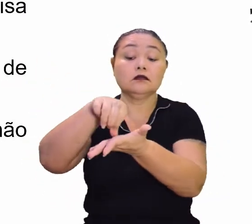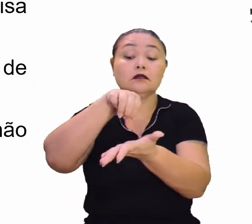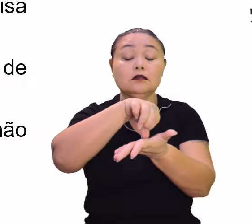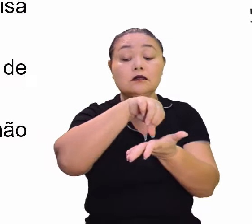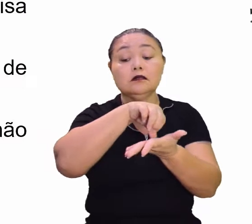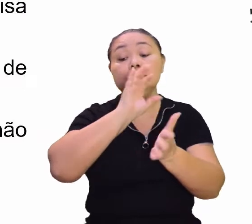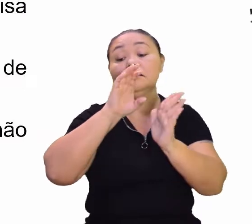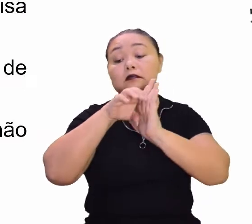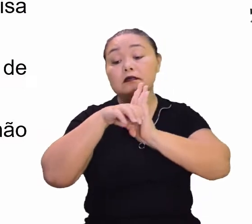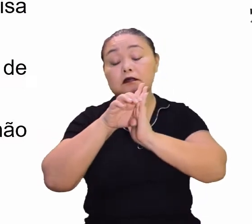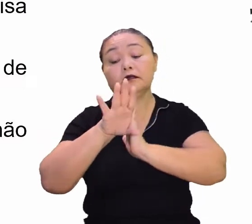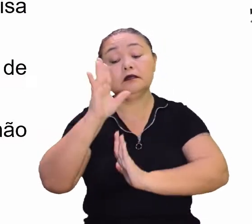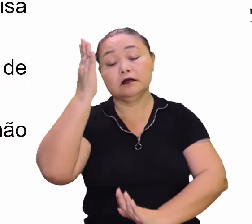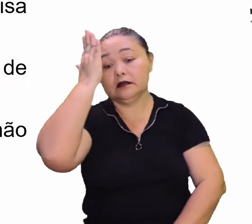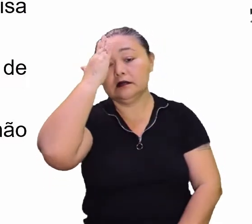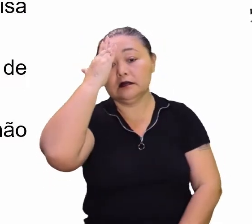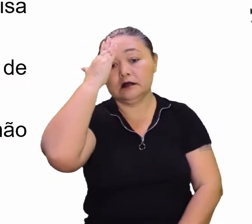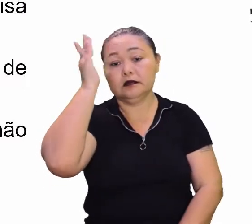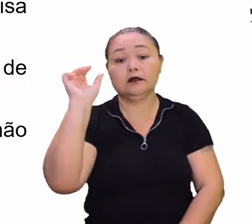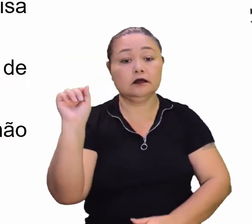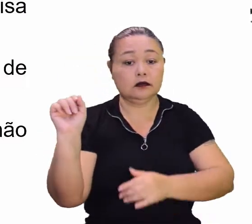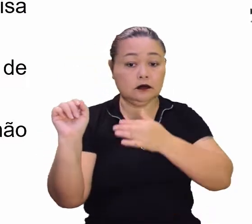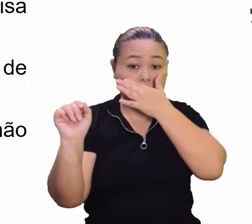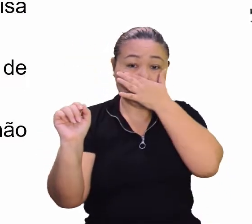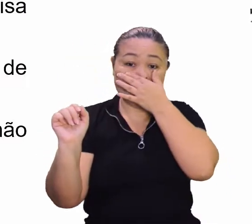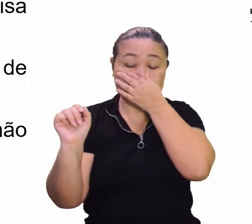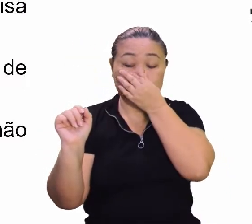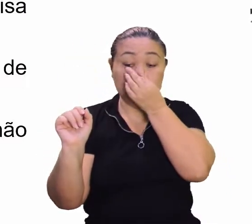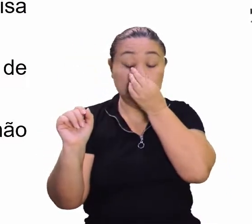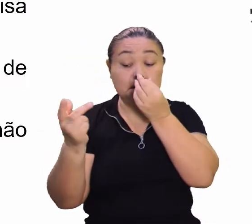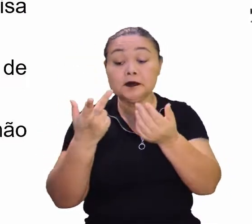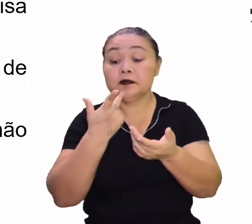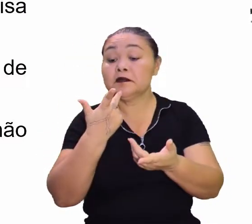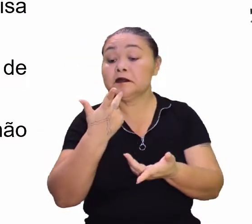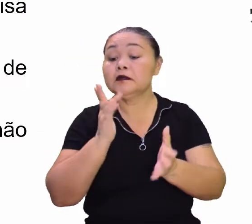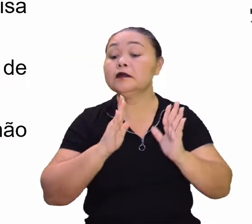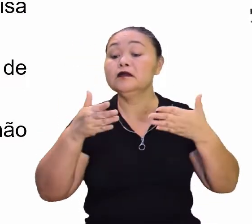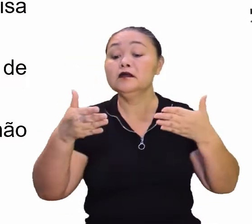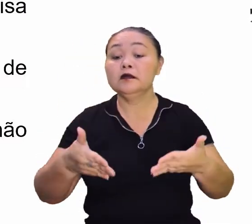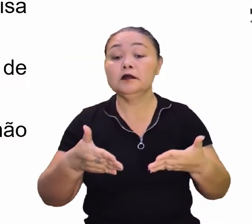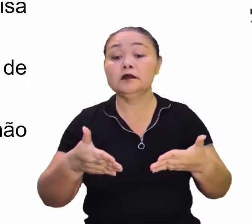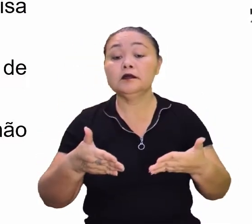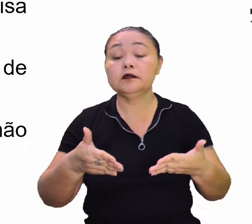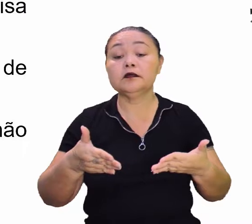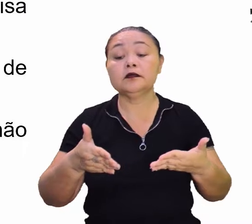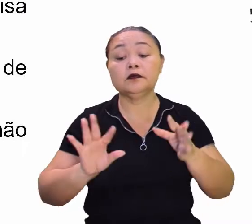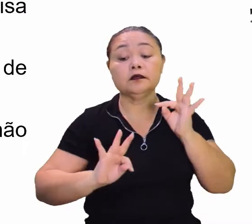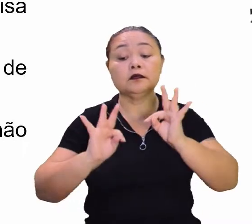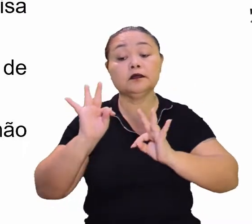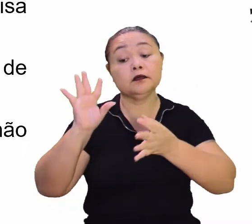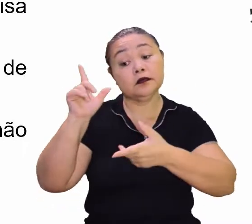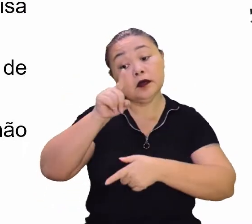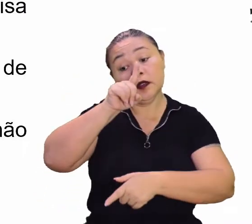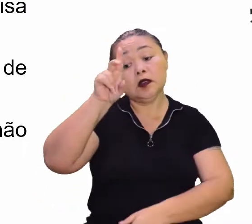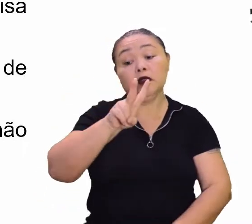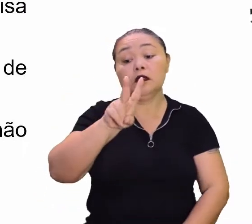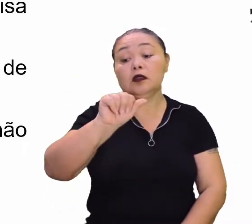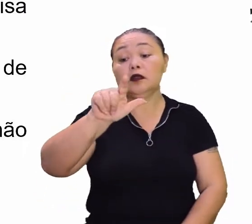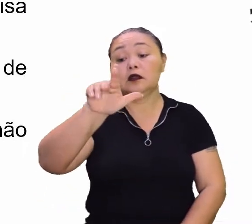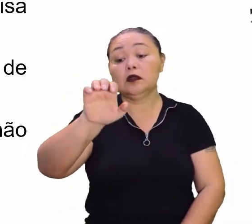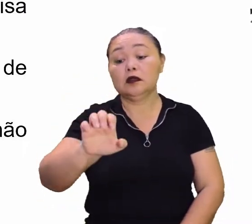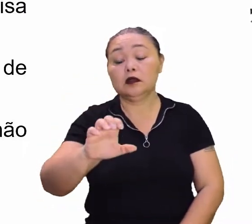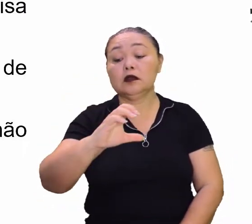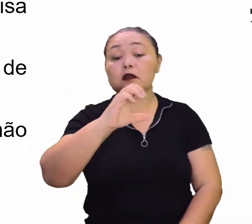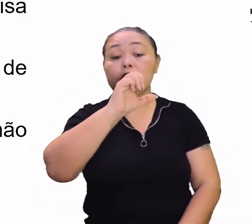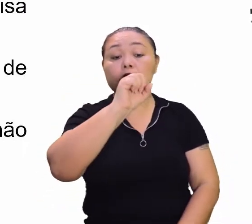um conceito que os alunos já sabem, né, professor Jorge? E está falando de um específico, que é a região lá dentro dos Estados Unidos, o Vale do Silício.